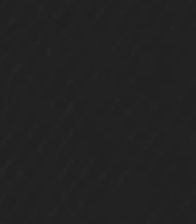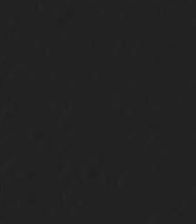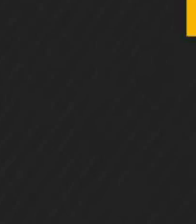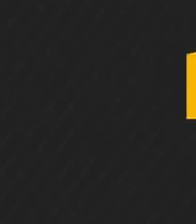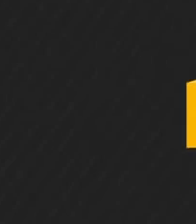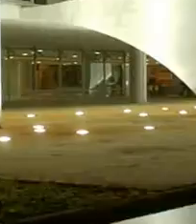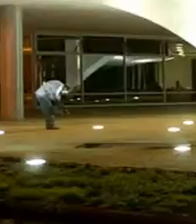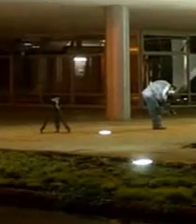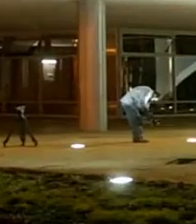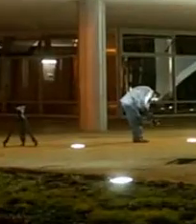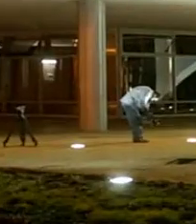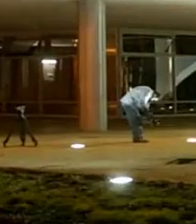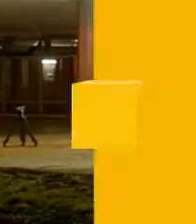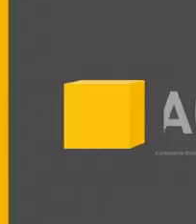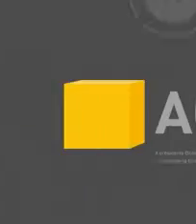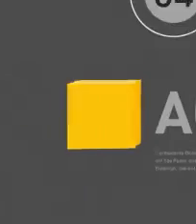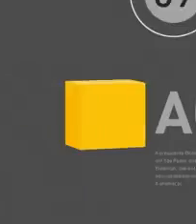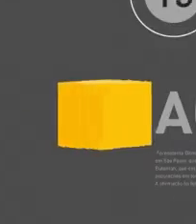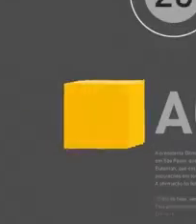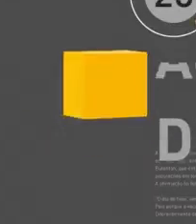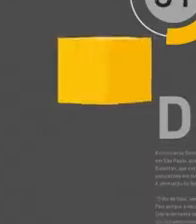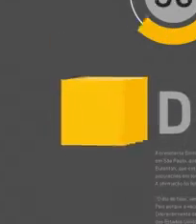E aí